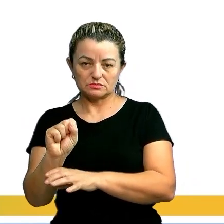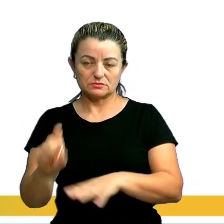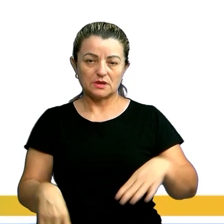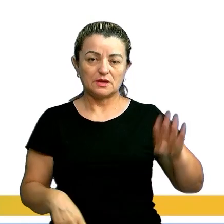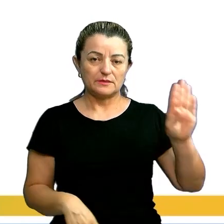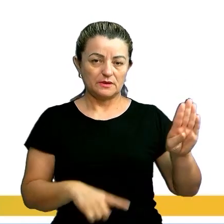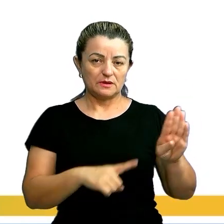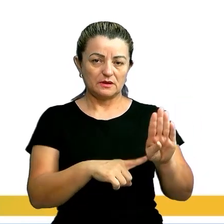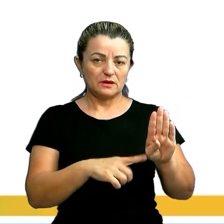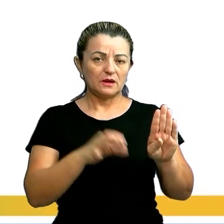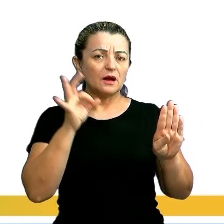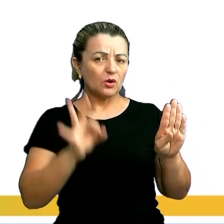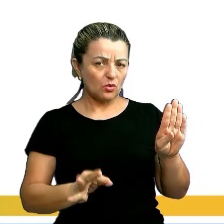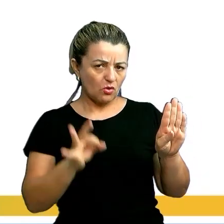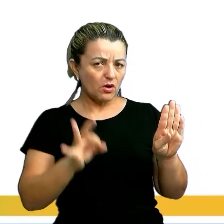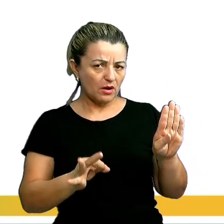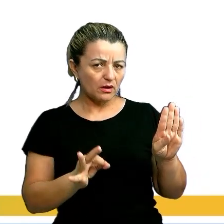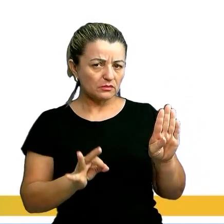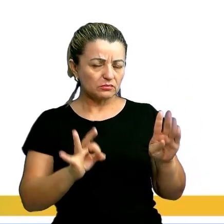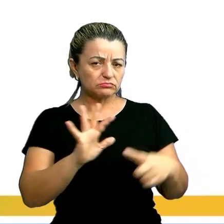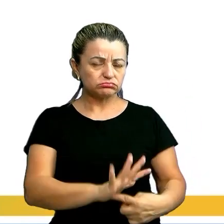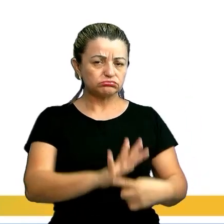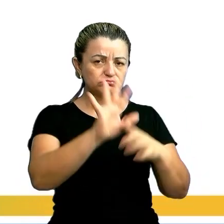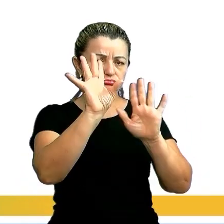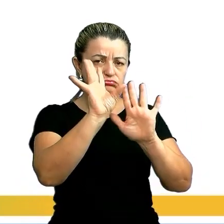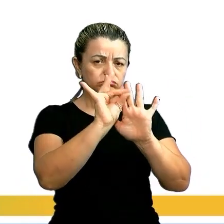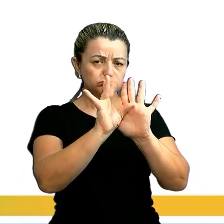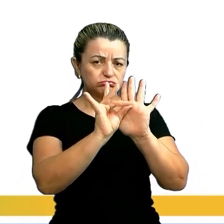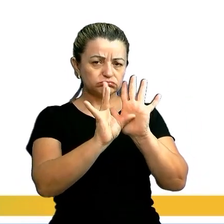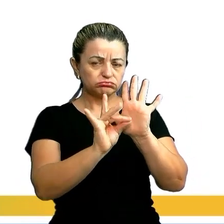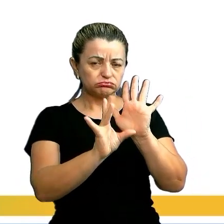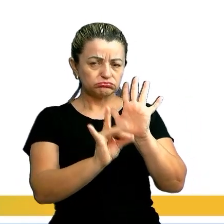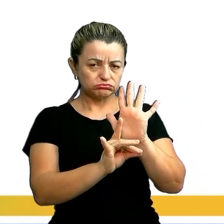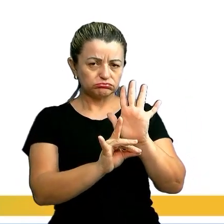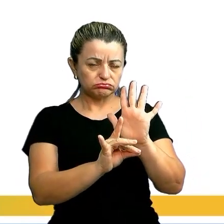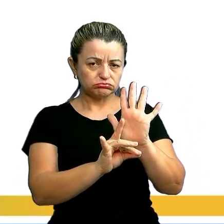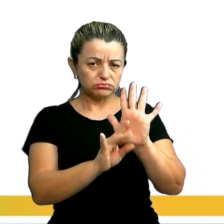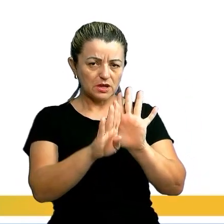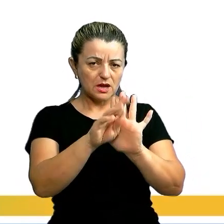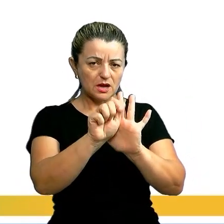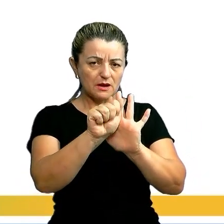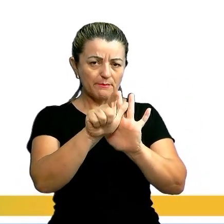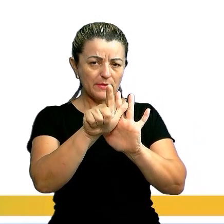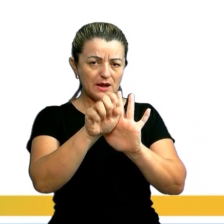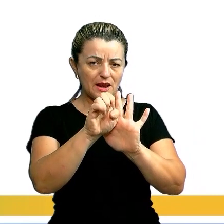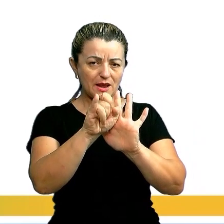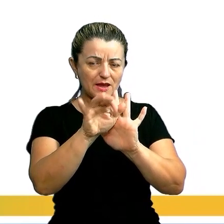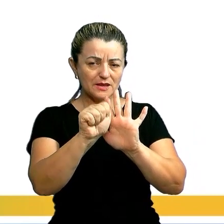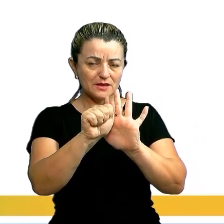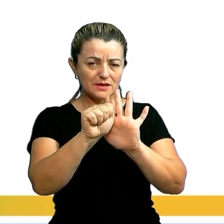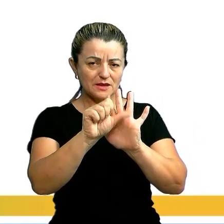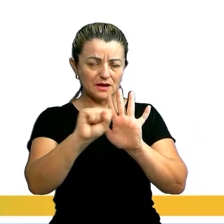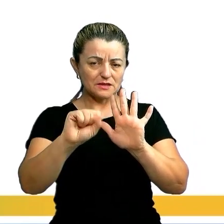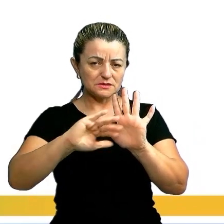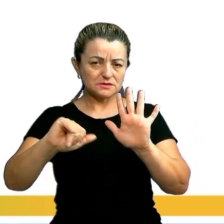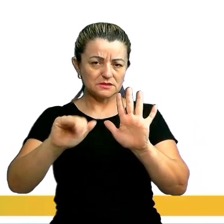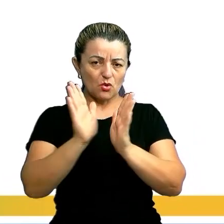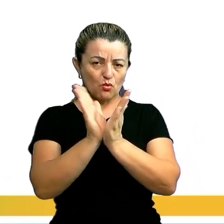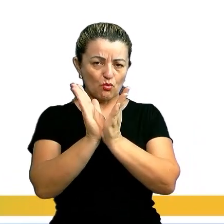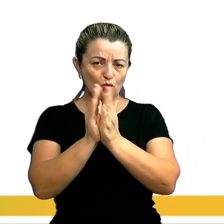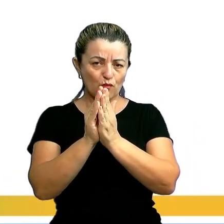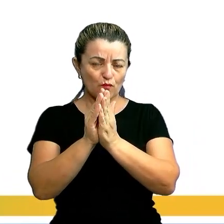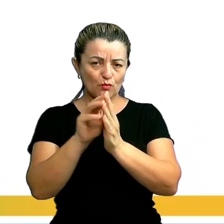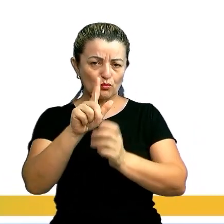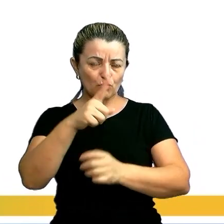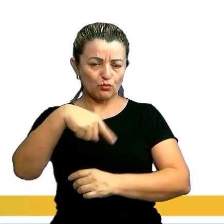organismos, vamos lá, que organismos? Baleias e golfinhos, como animais próximos, já que